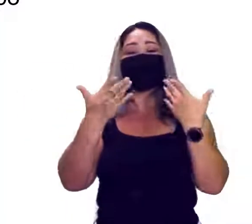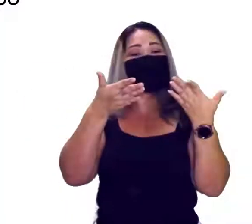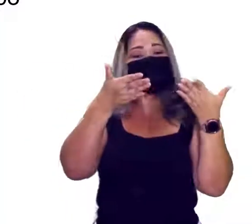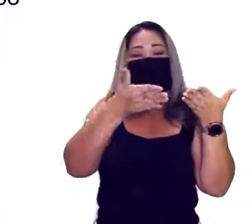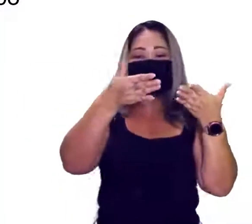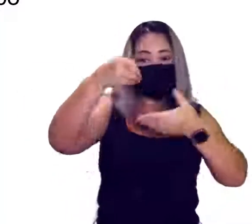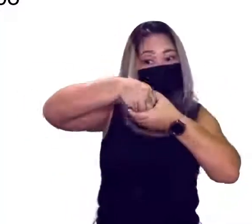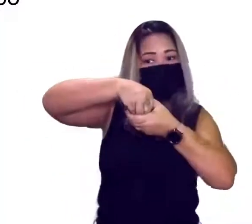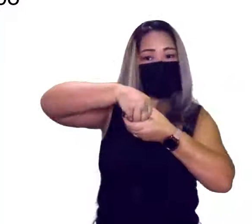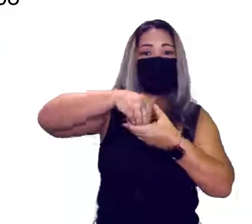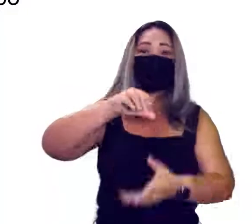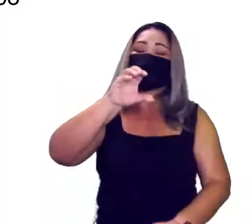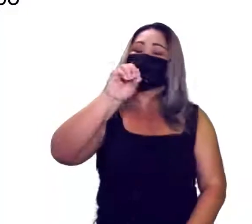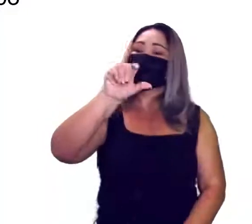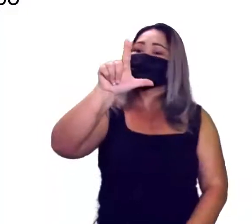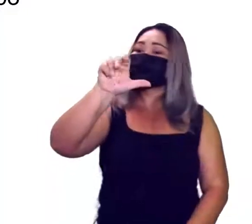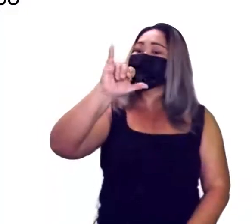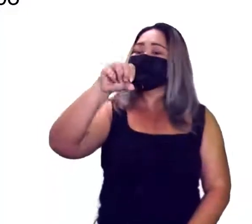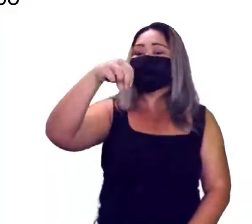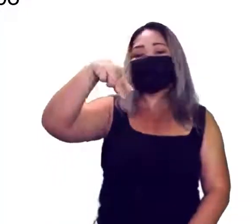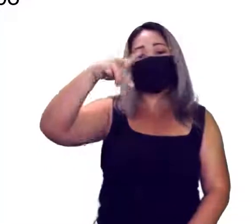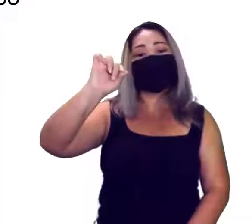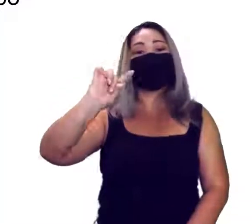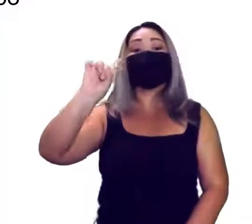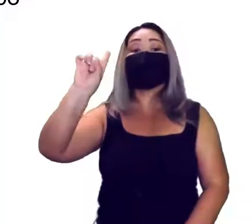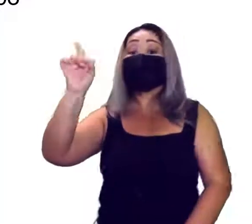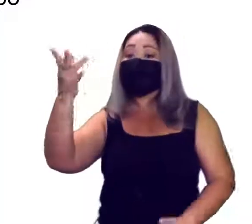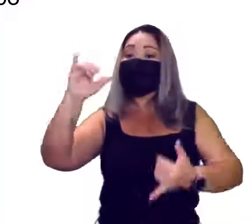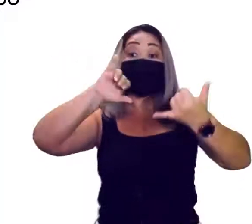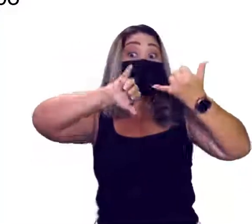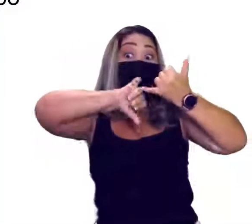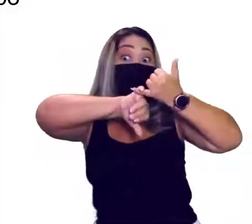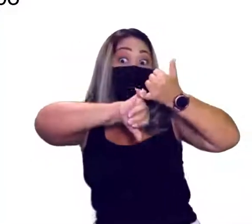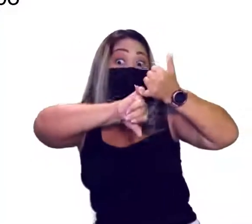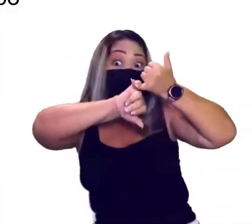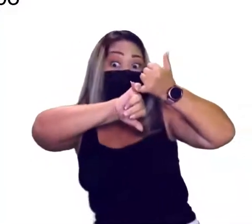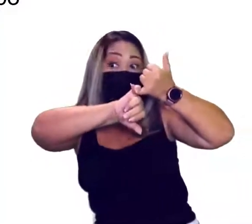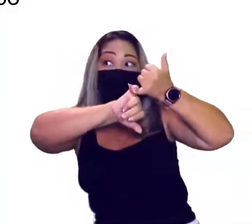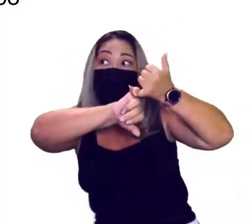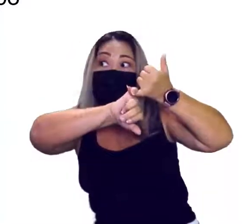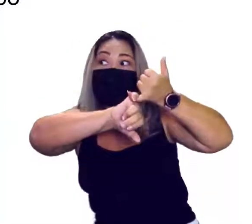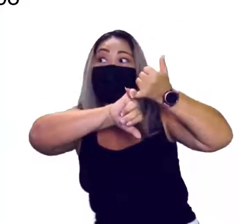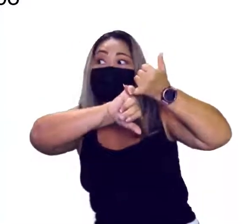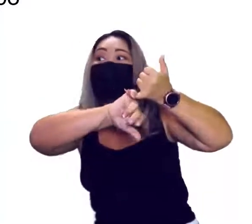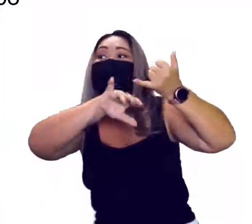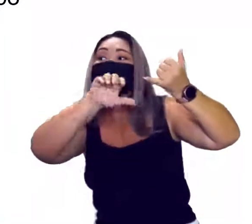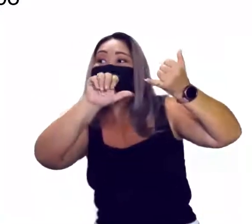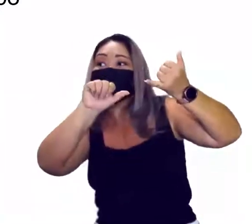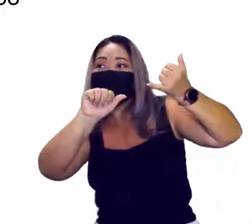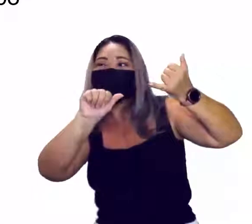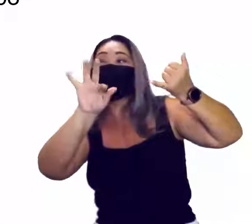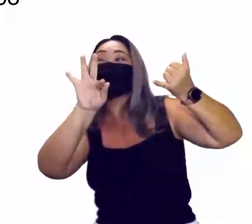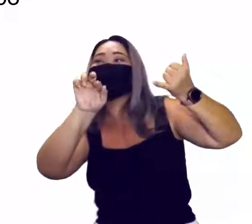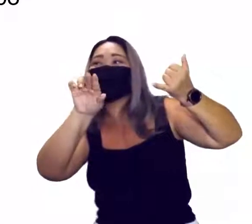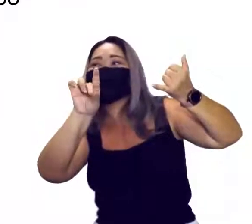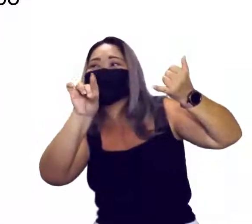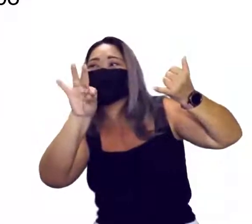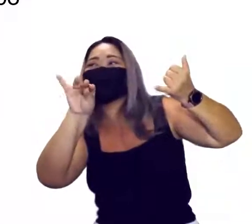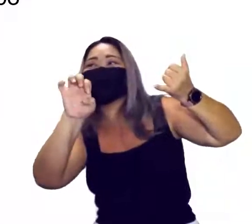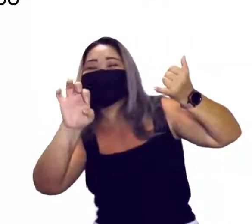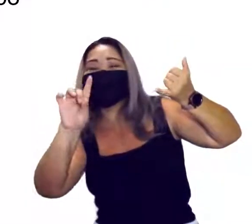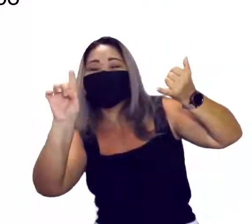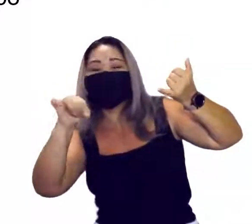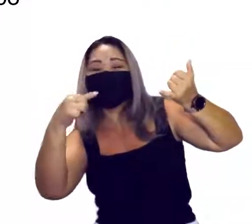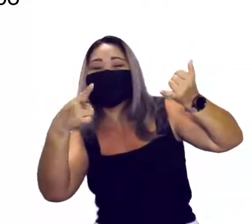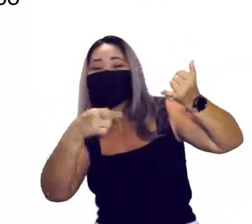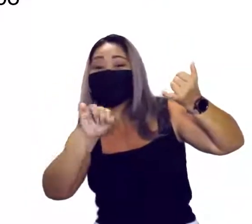funções lá dentro. Amante de Afrodite, olha só. A deusa do amor, Ares